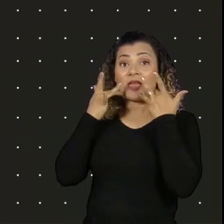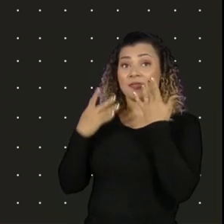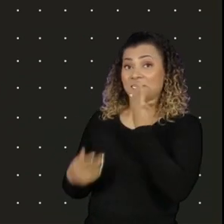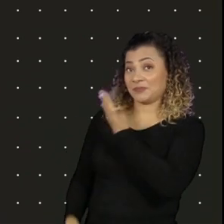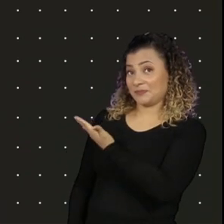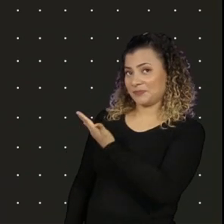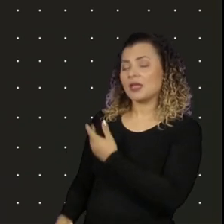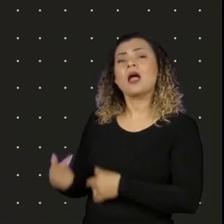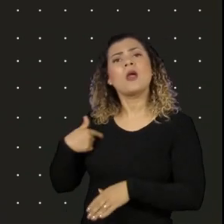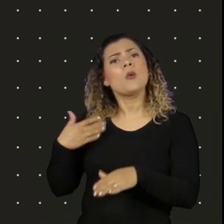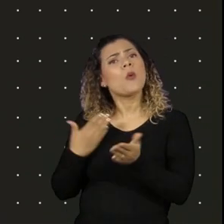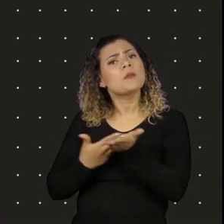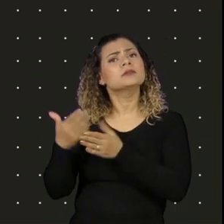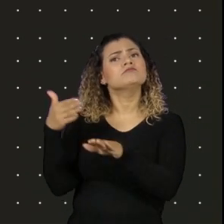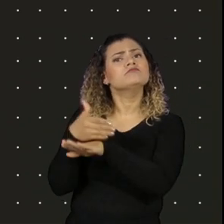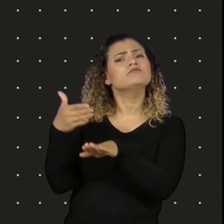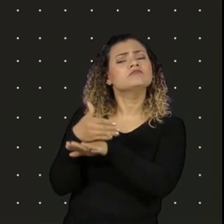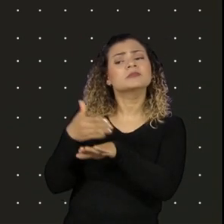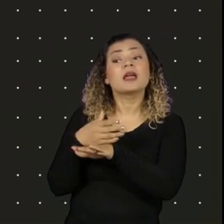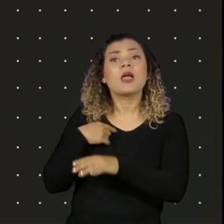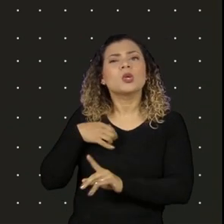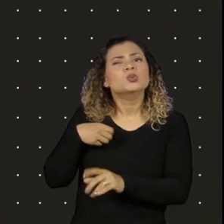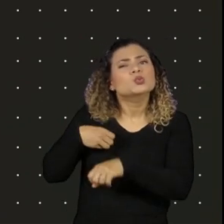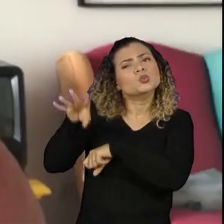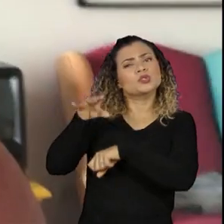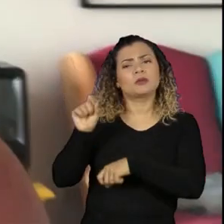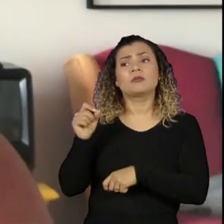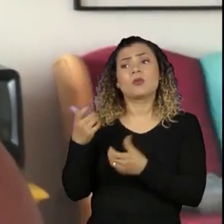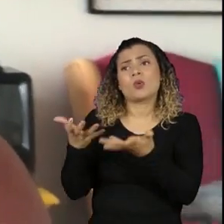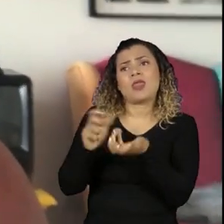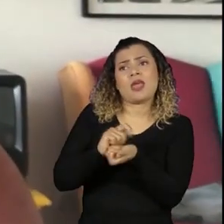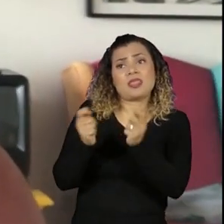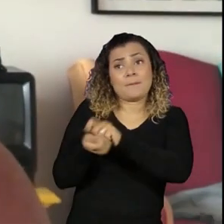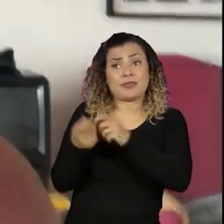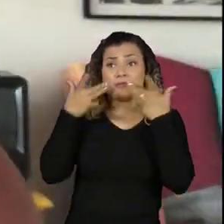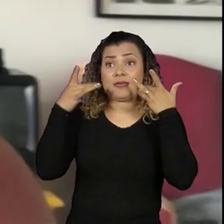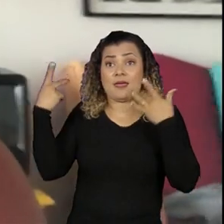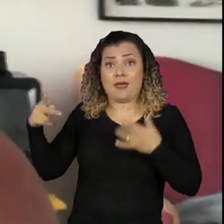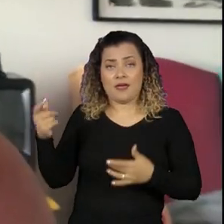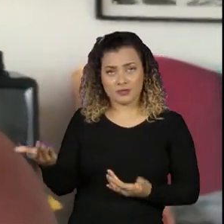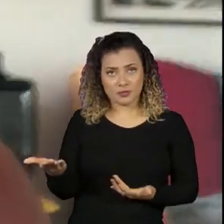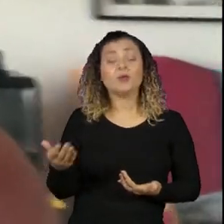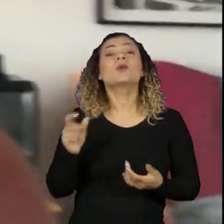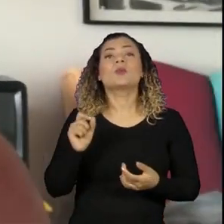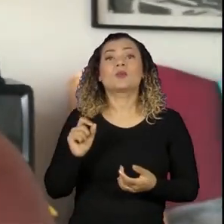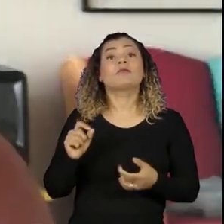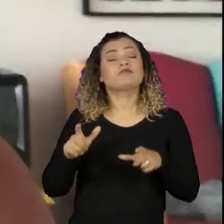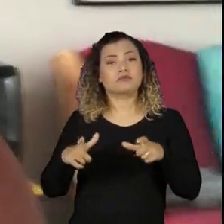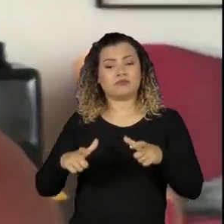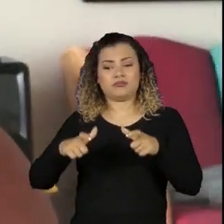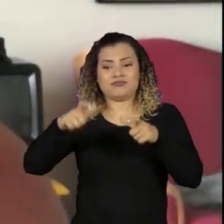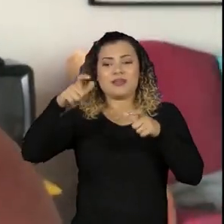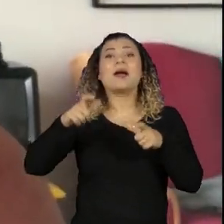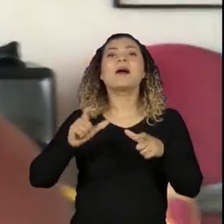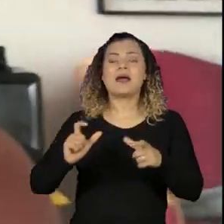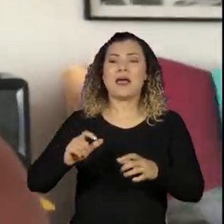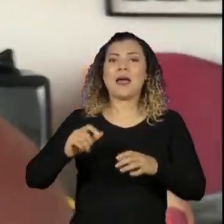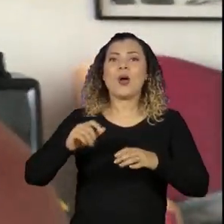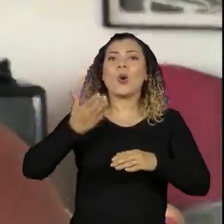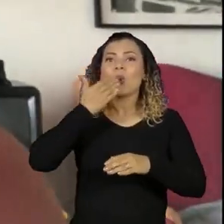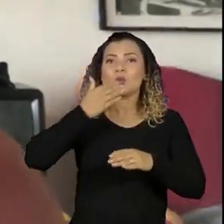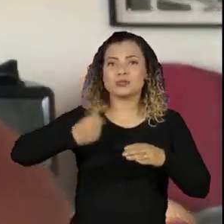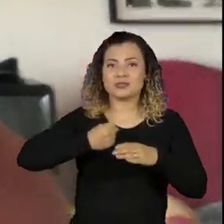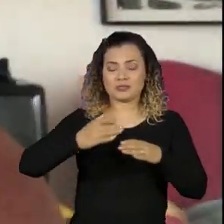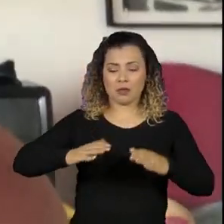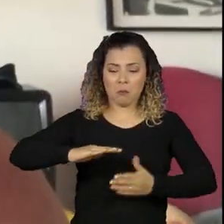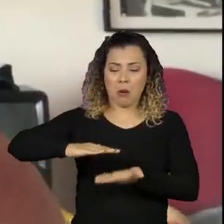o cemitério de automóveis e sugeri para ele um dia que eu queria adaptar uma peça dele que chama Uma Pilha de Pratos na Cozinha. Mas eu sugeri para ele que antes de